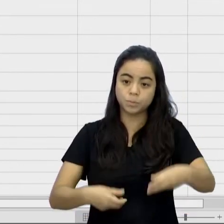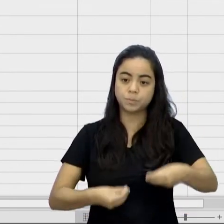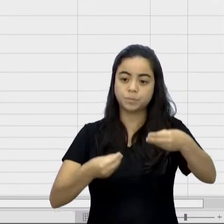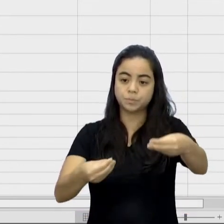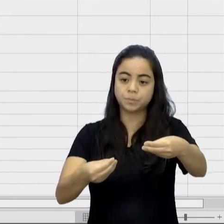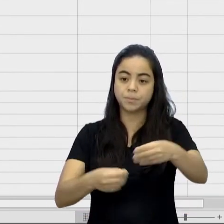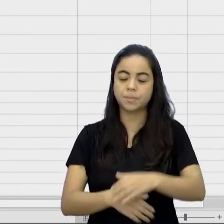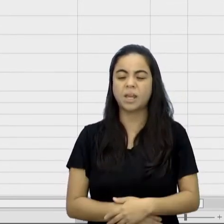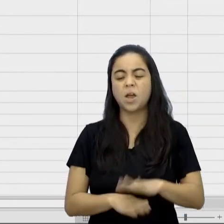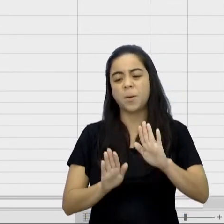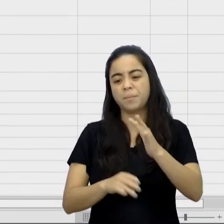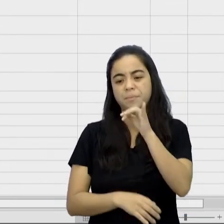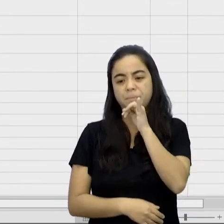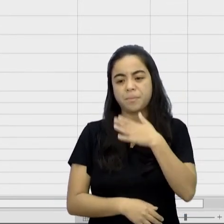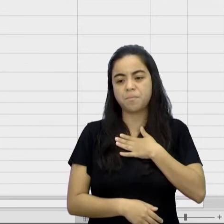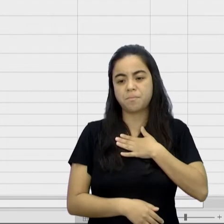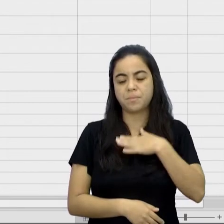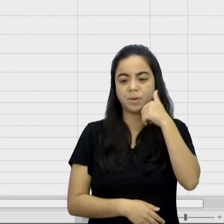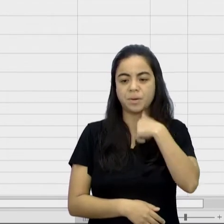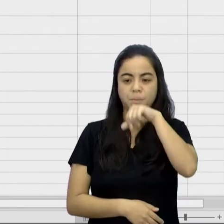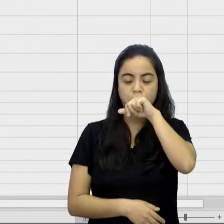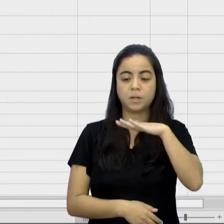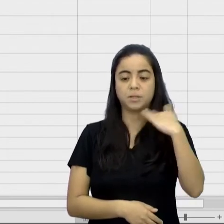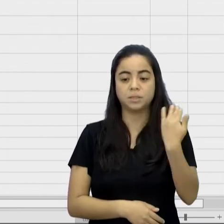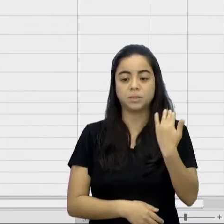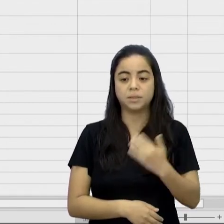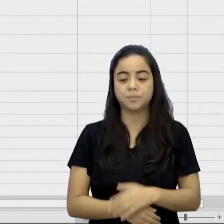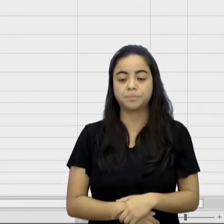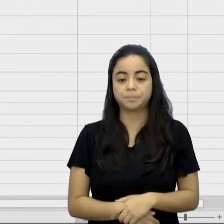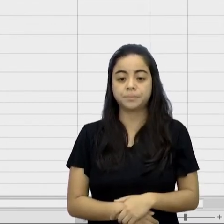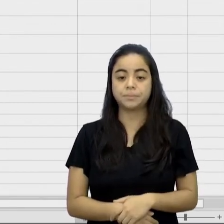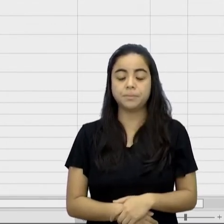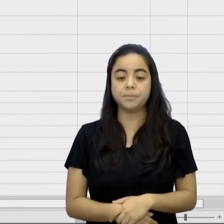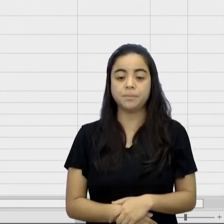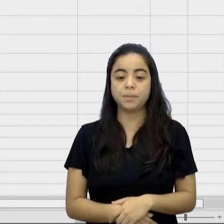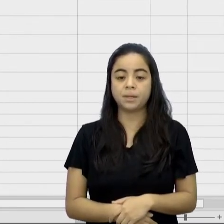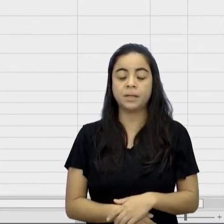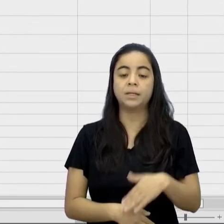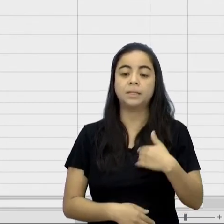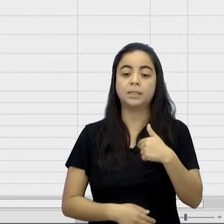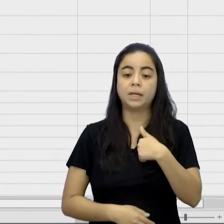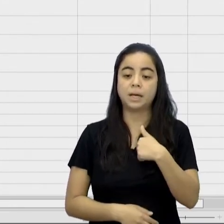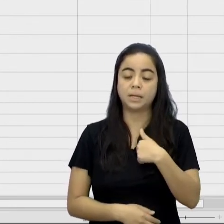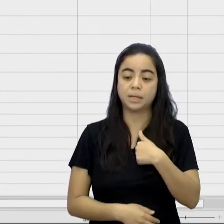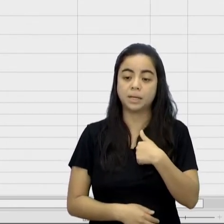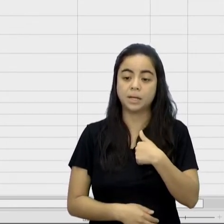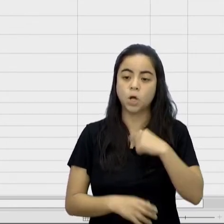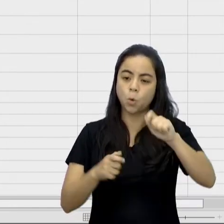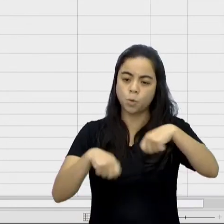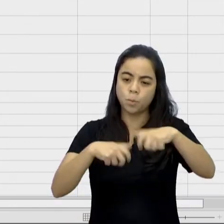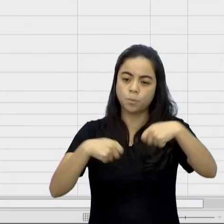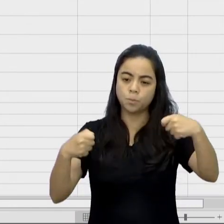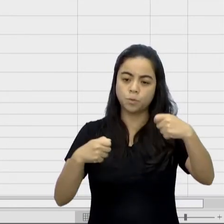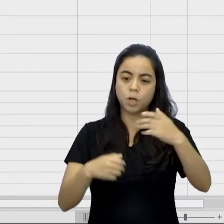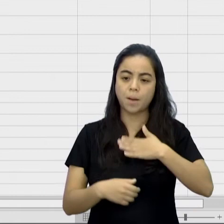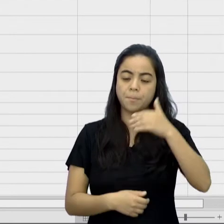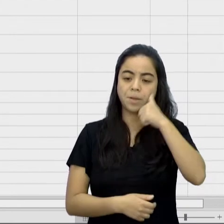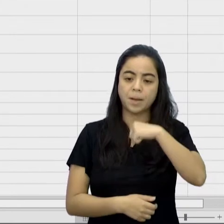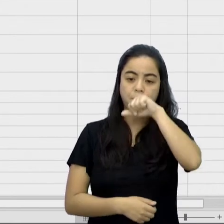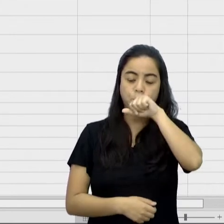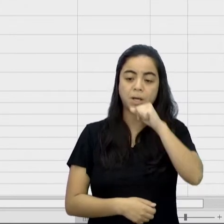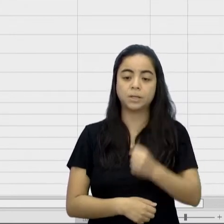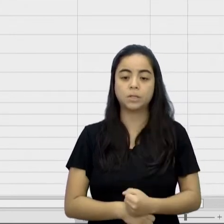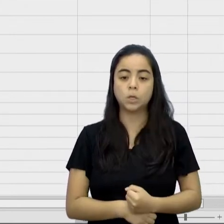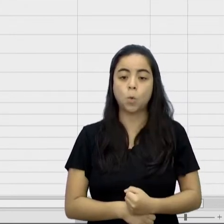mãe faleceu, mas eu dei o celular para minha mãe de R$2.700 e parcelei em 3 vezes de 900. 900. Tá aí, celular de